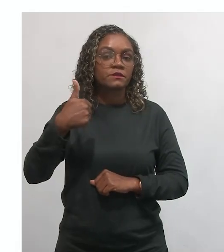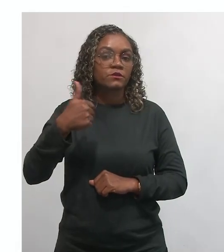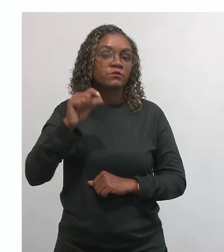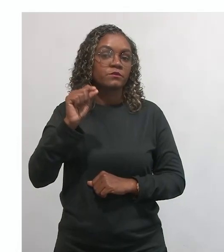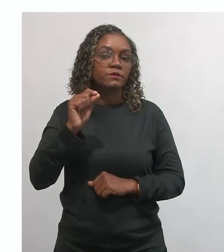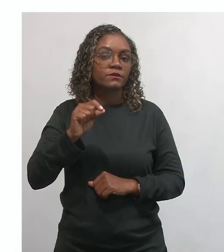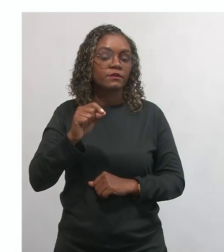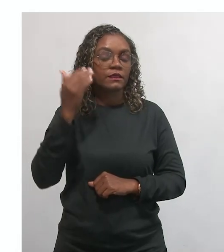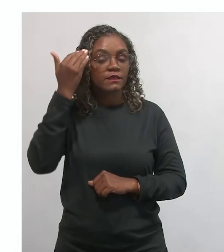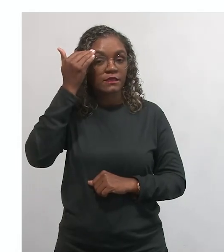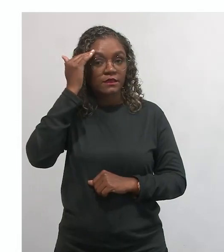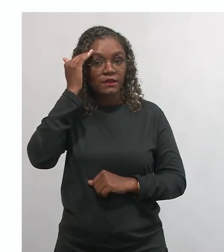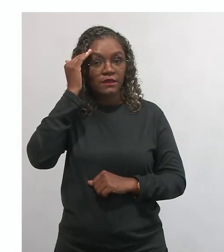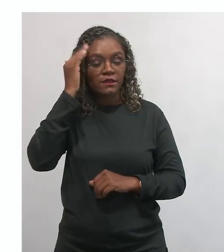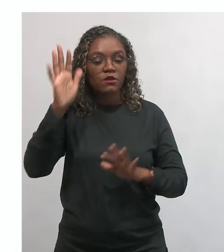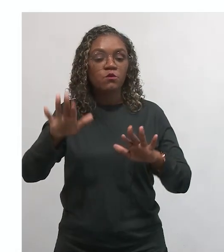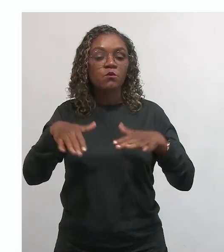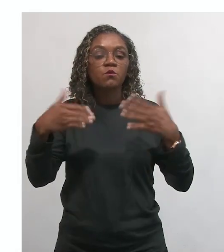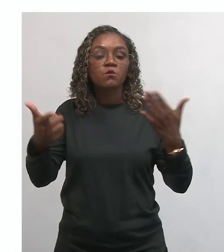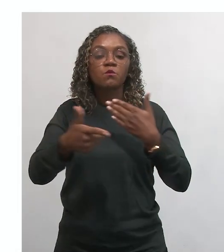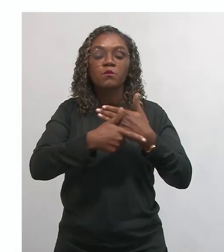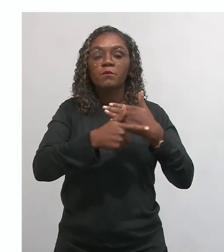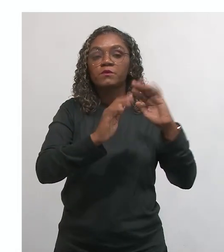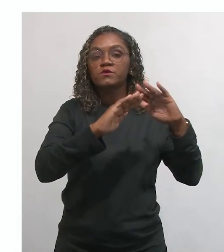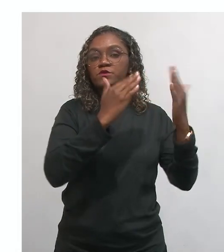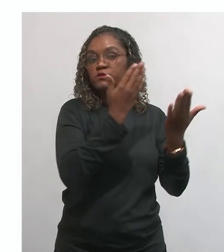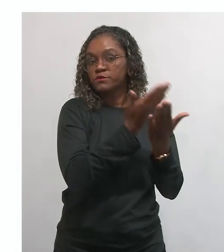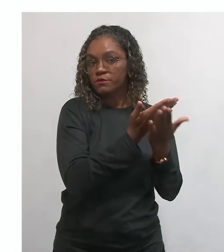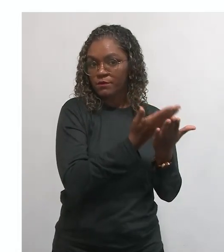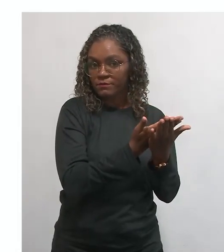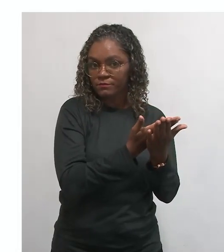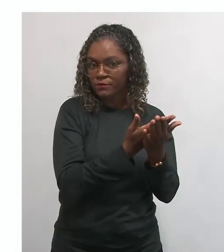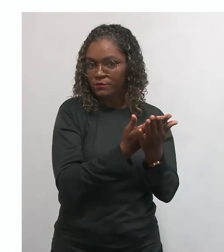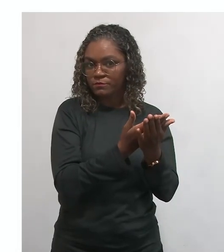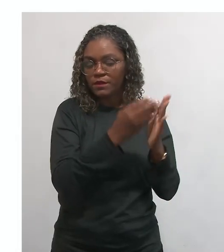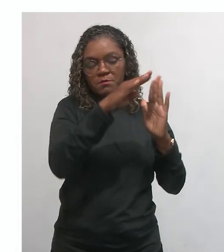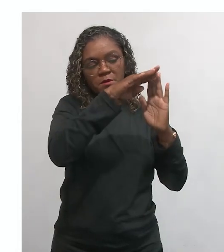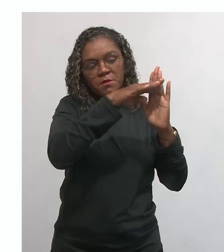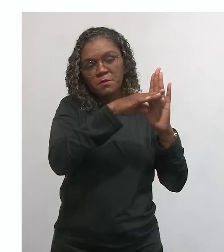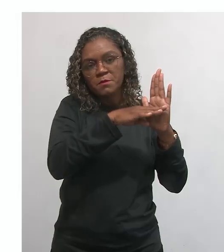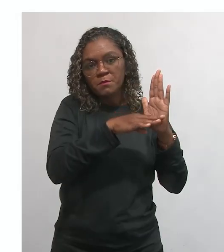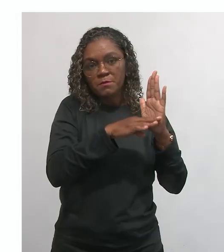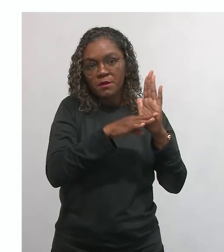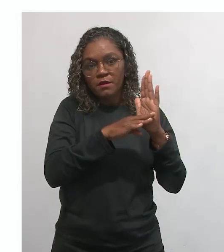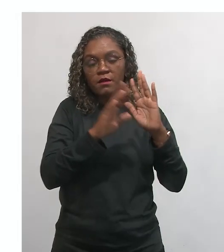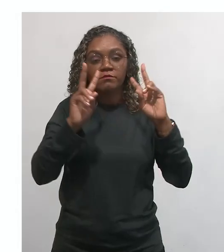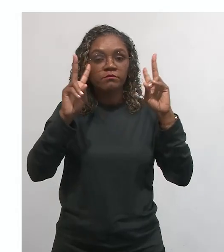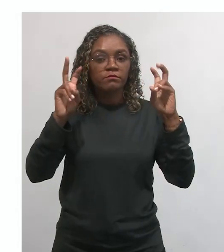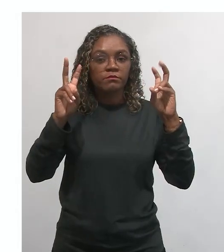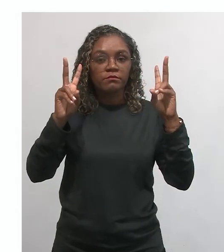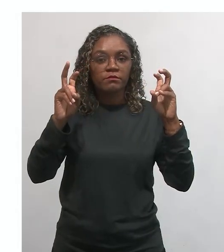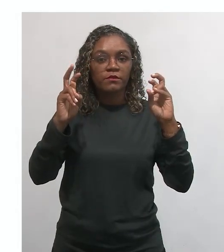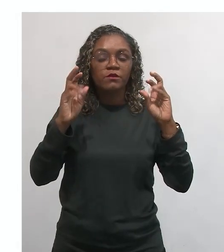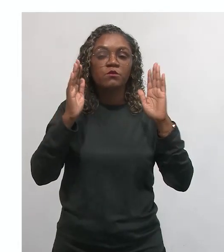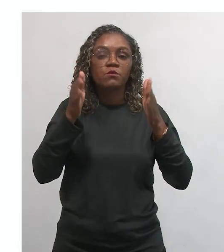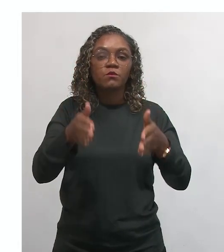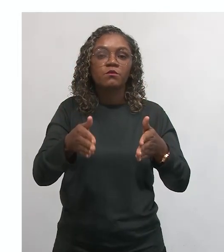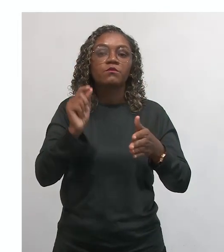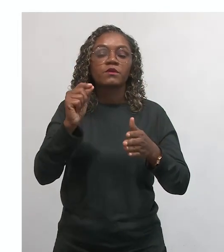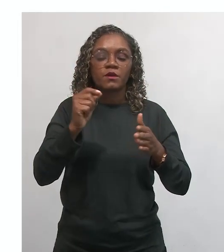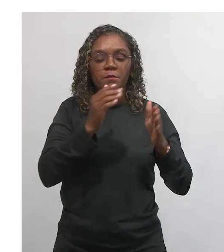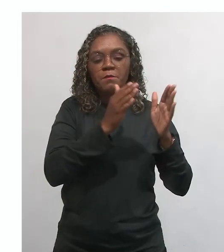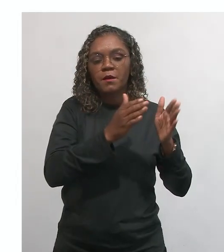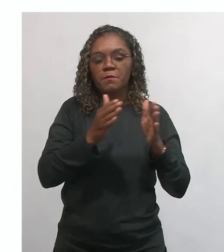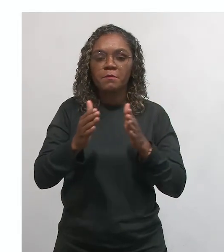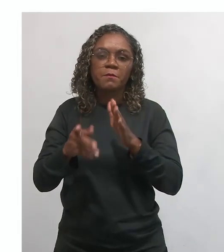importante entendermos o funcionamento de uma escola, principalmente no que diz respeito